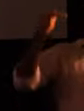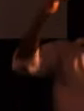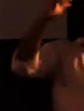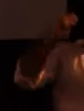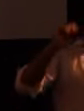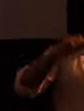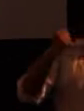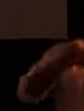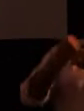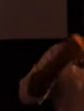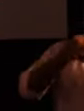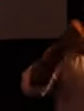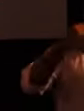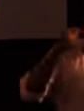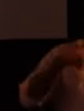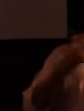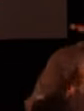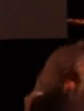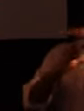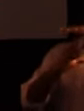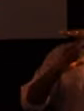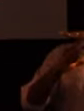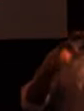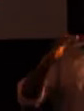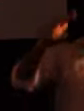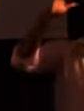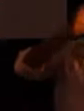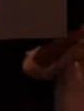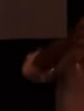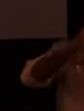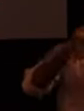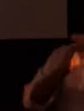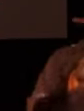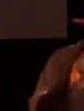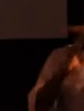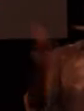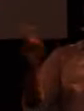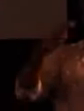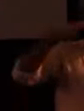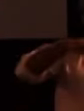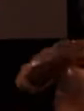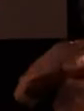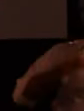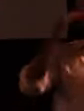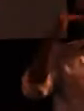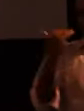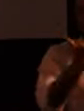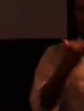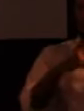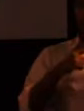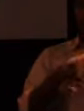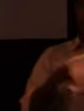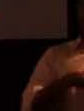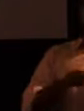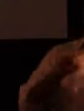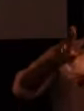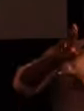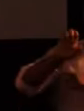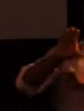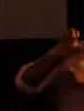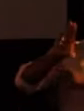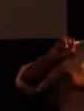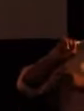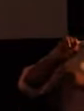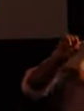para crescer para cima, não sobe restritamente. Então, o recuo ele vai funcionar conjuntamente com esses